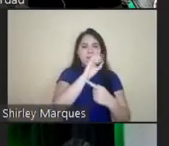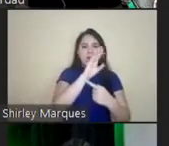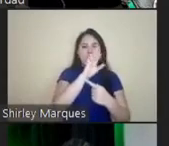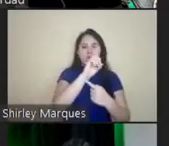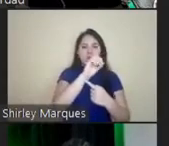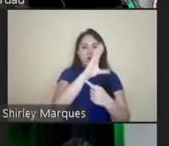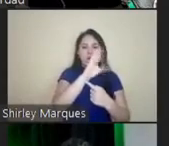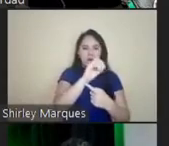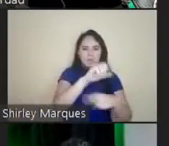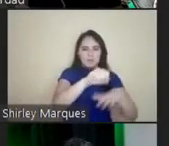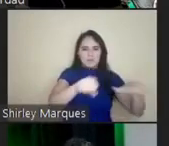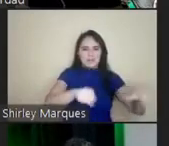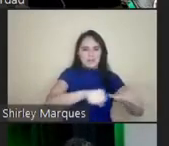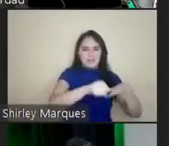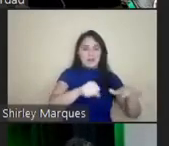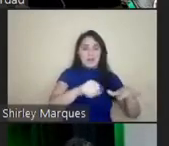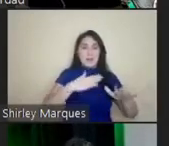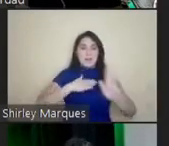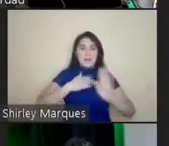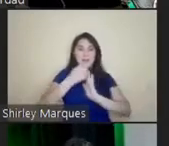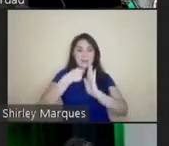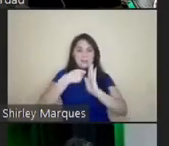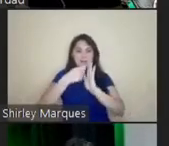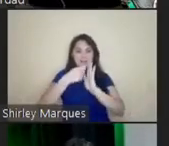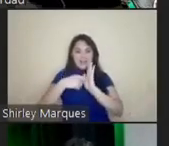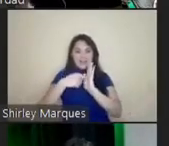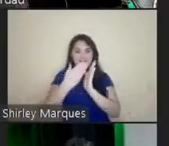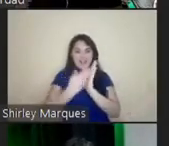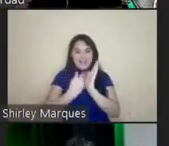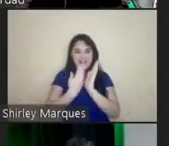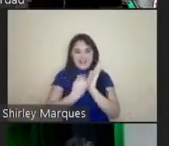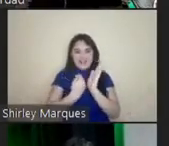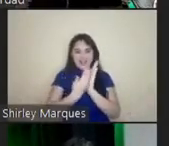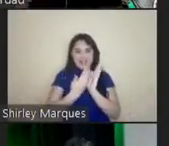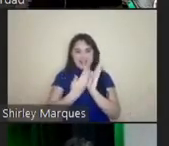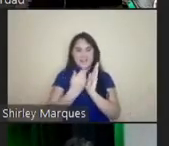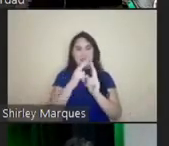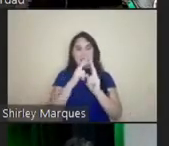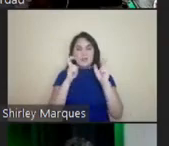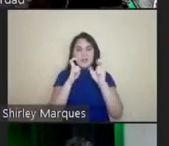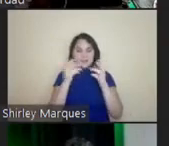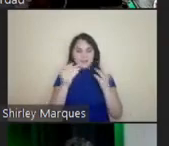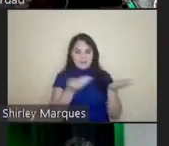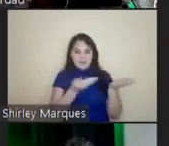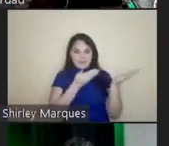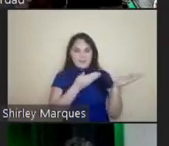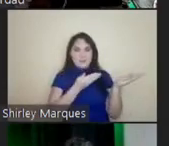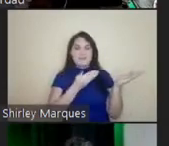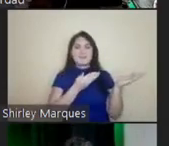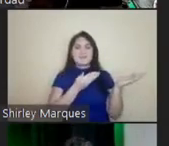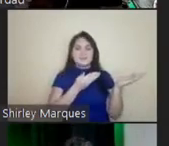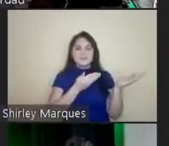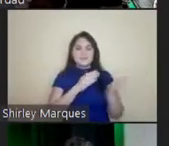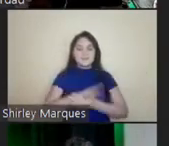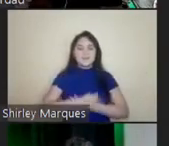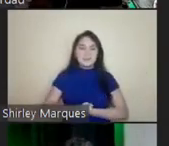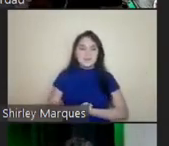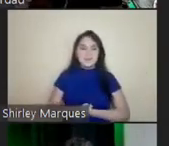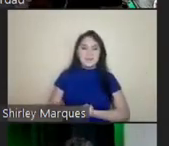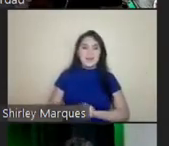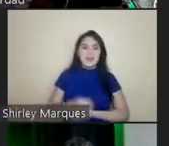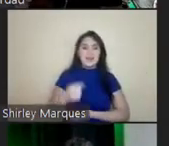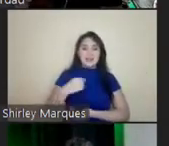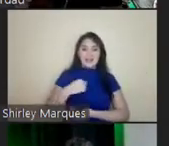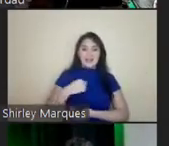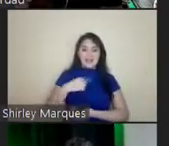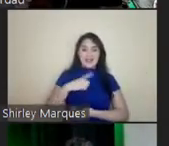assim, sabe? Esse meu livro aqui, ó, que se chama Gris. Gris. Aí eu tenho um poema que